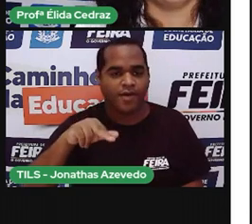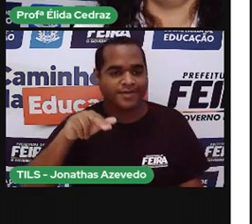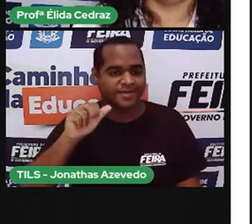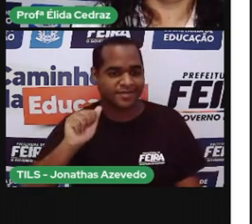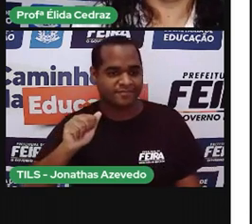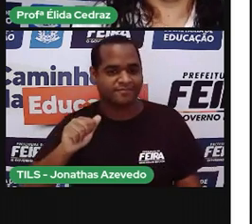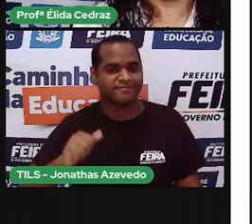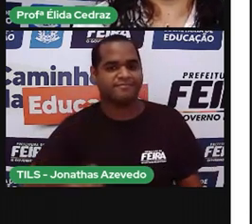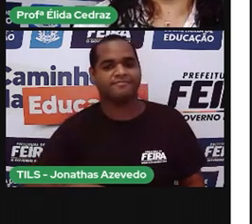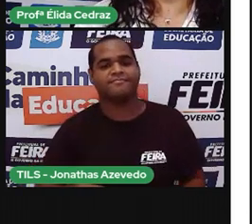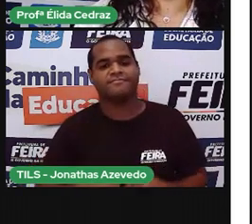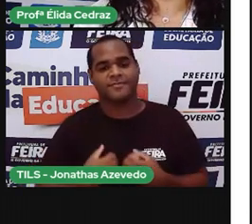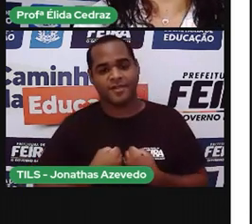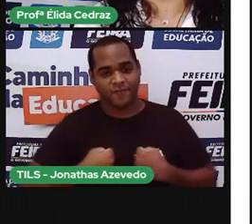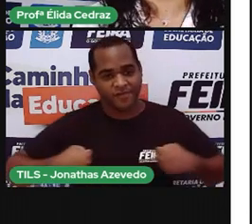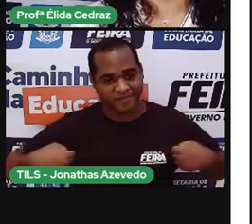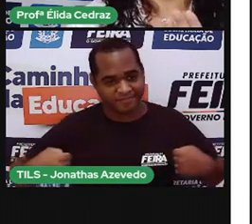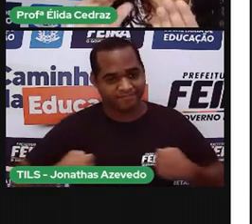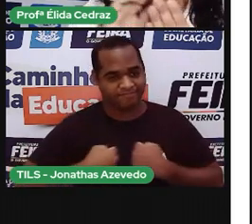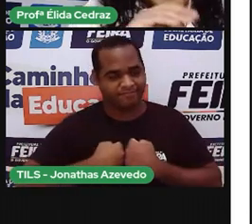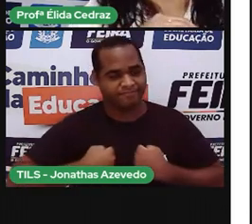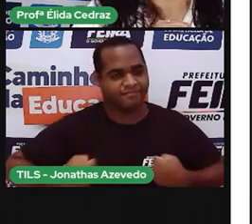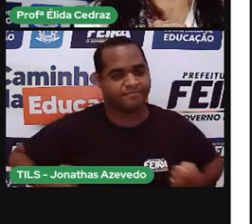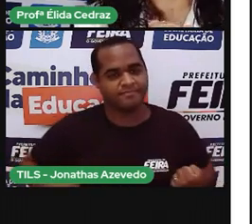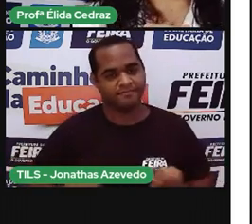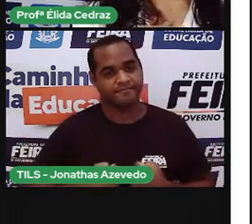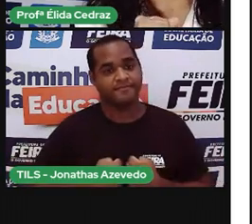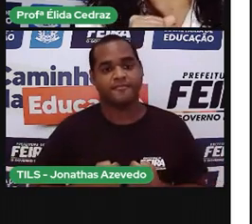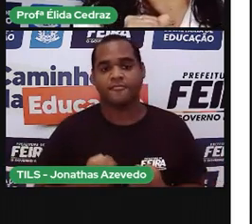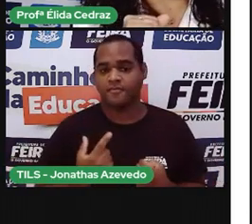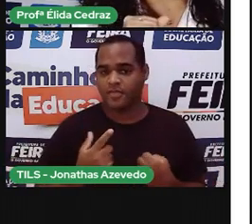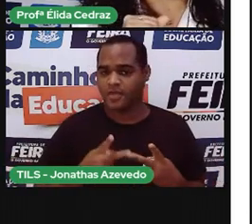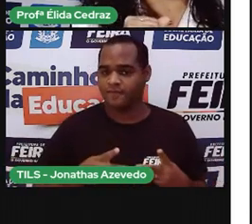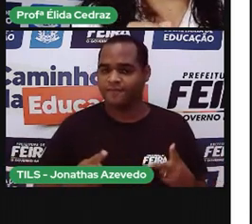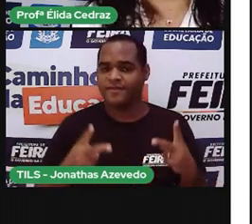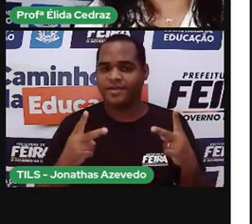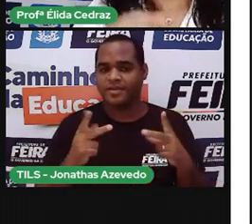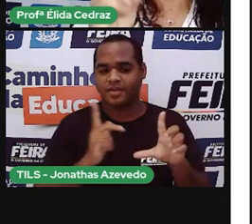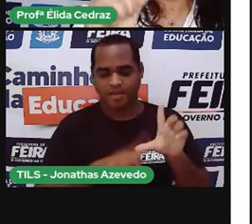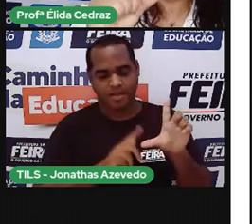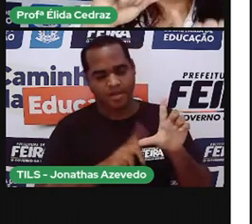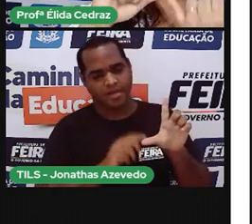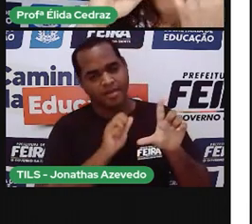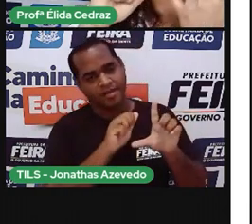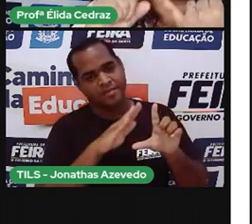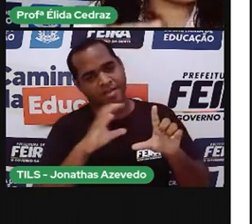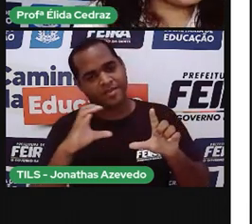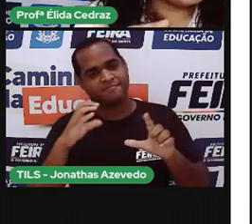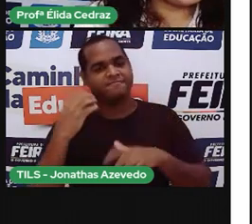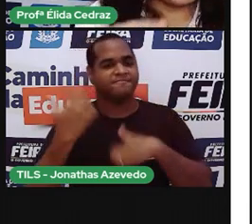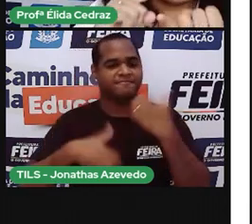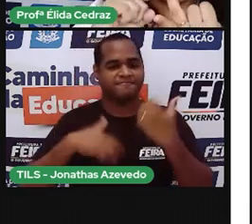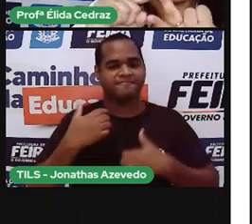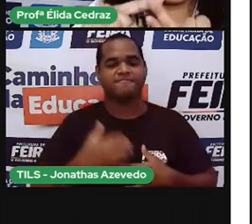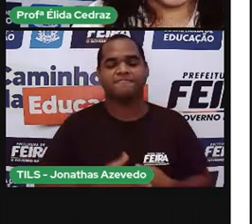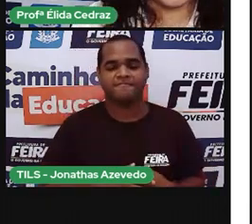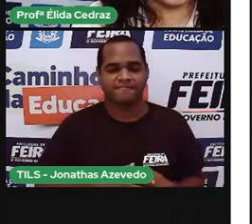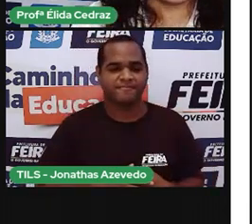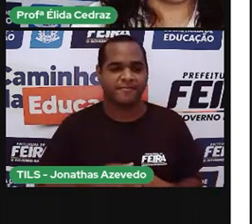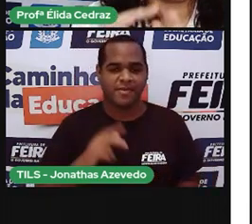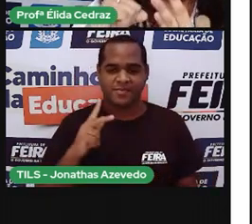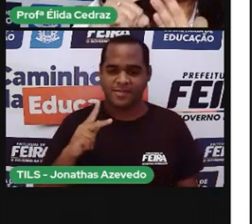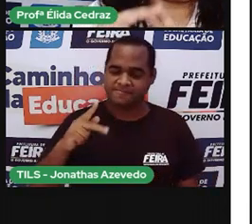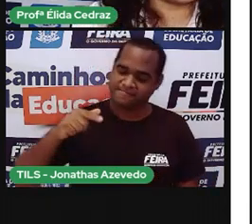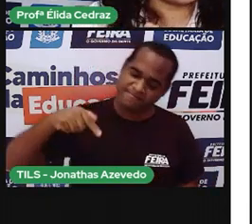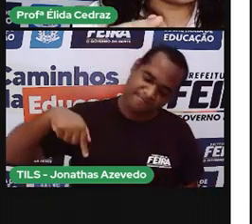sanfona. Isso aí. Então, vamos continuar com o alfabeto. P,